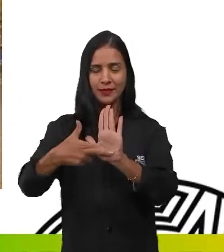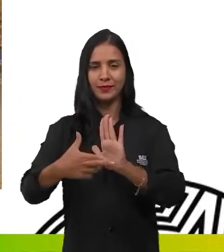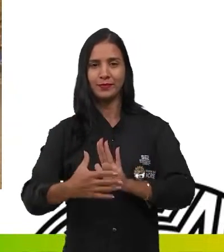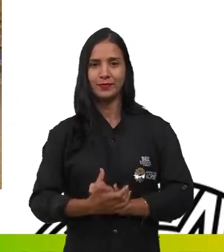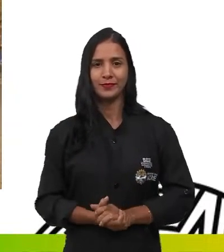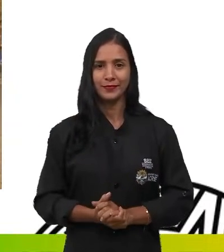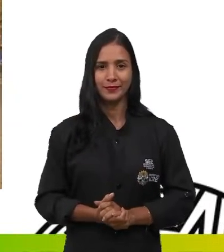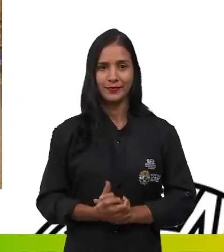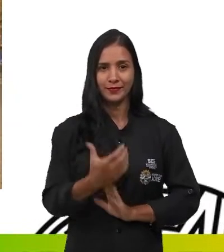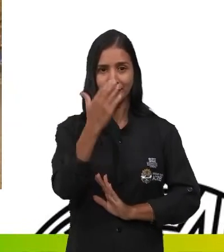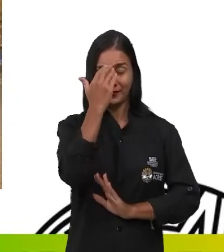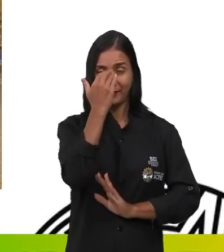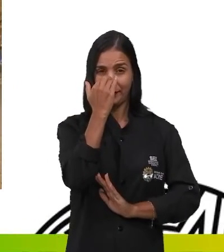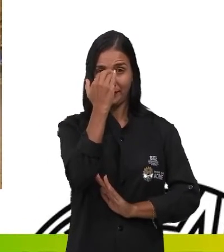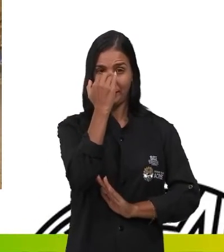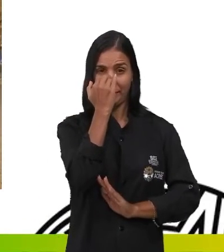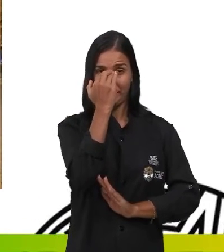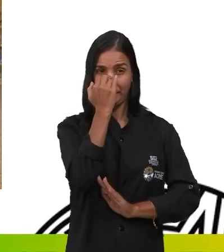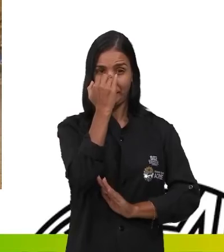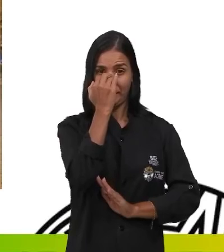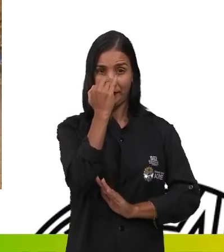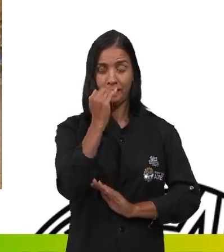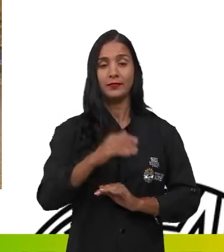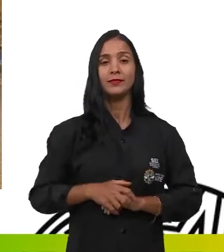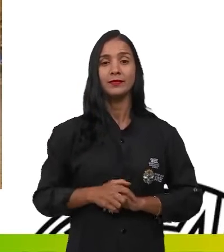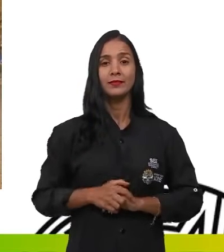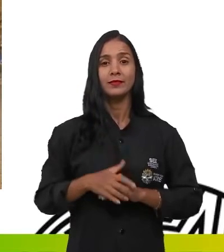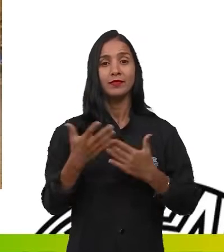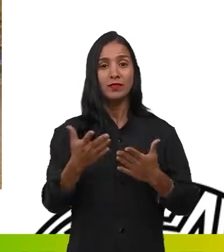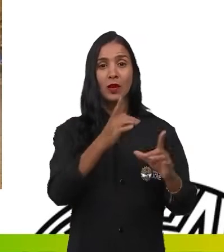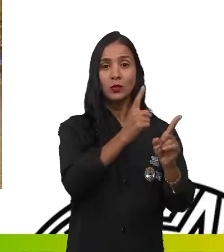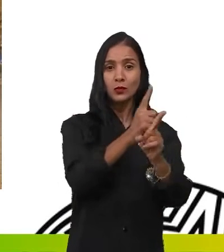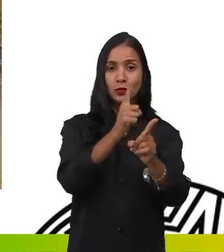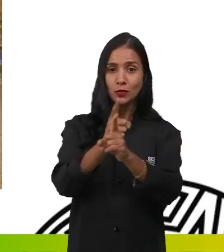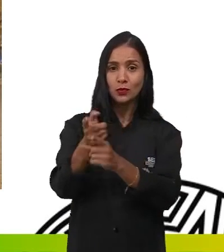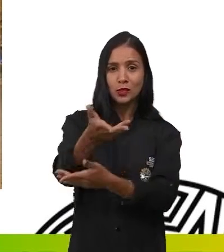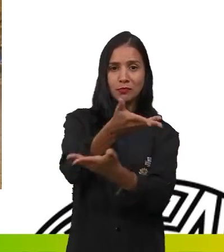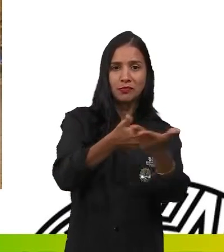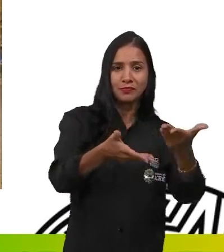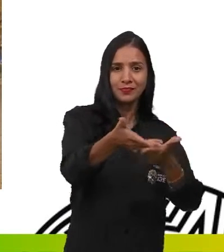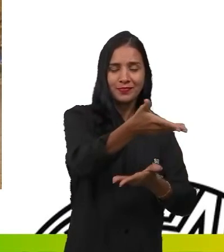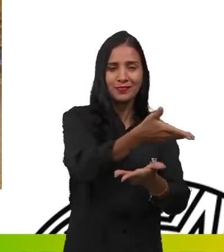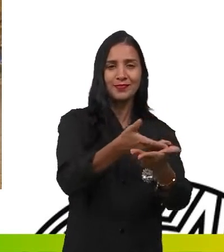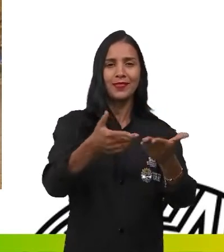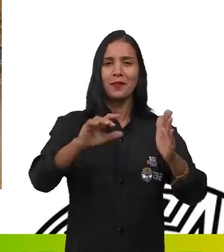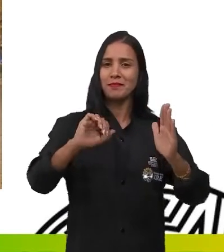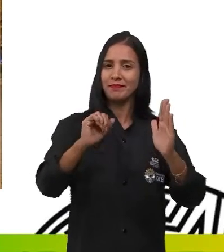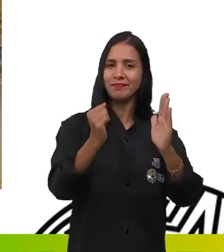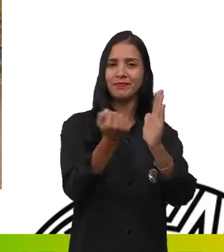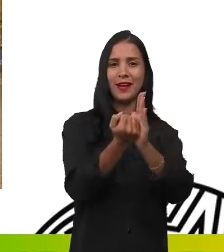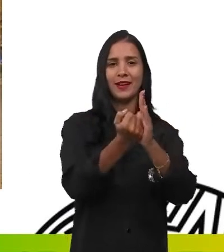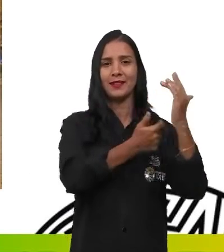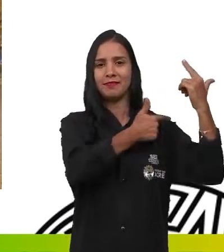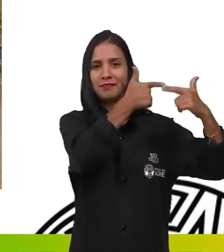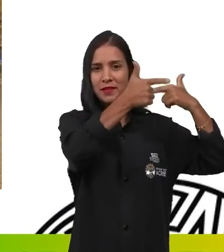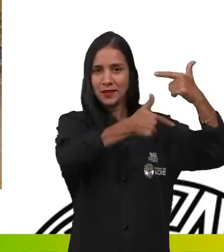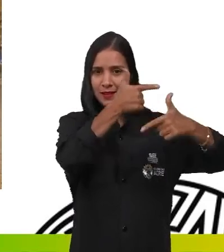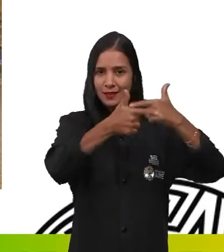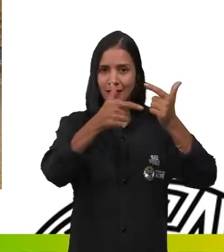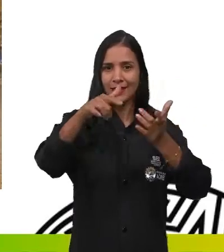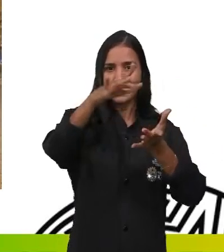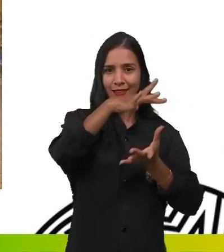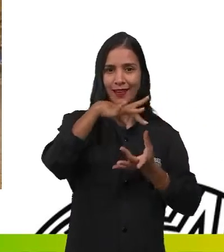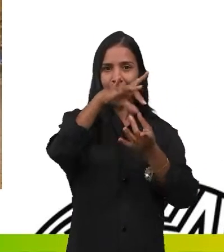Então aqui, ó, esses encontros simbolizam a legitimação das práticas ancestrais dentro da sociedade